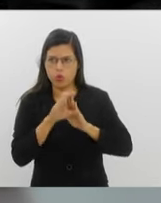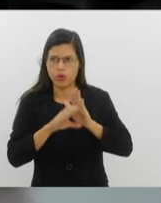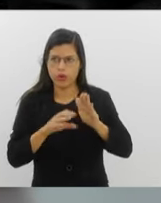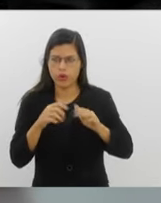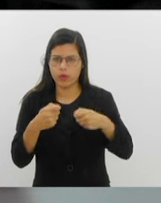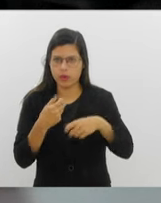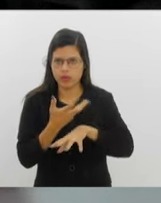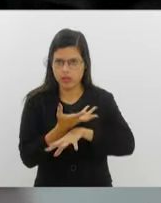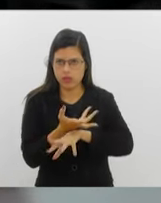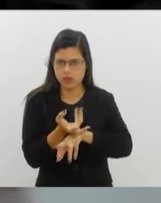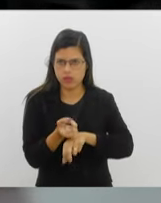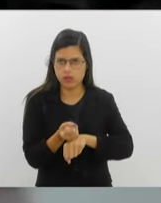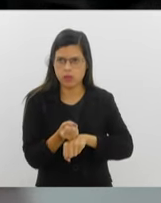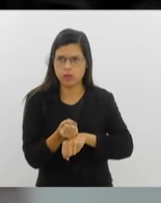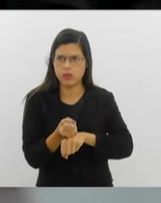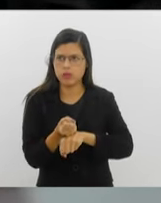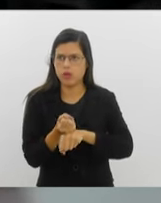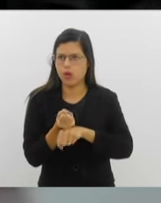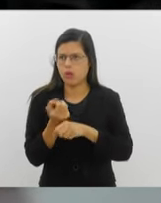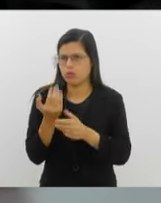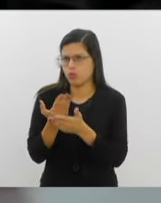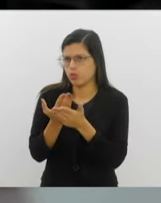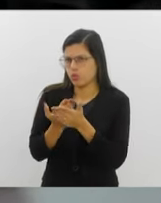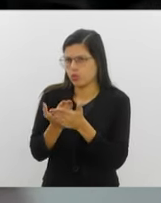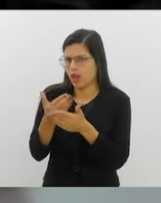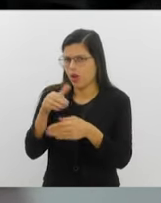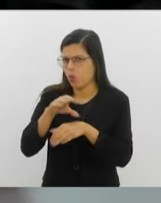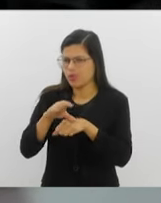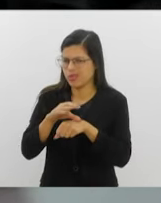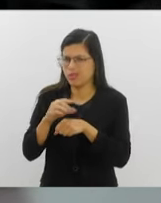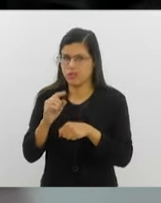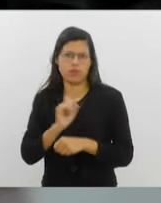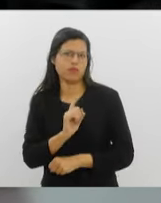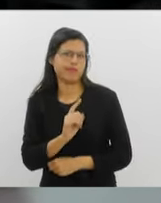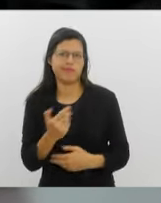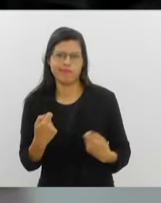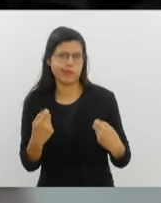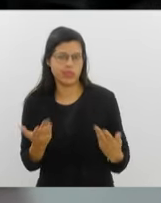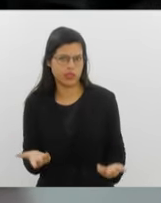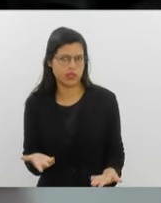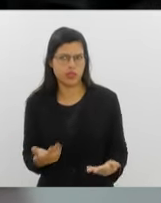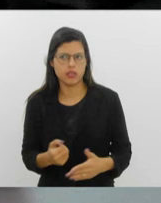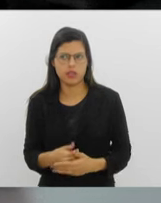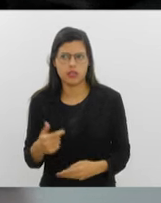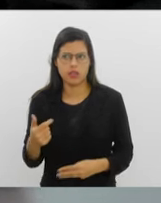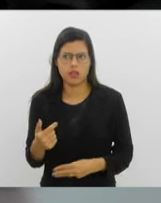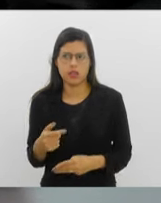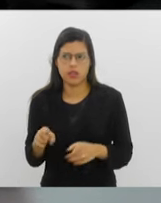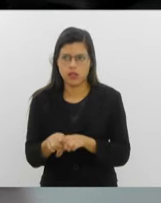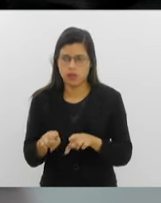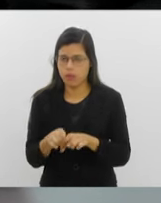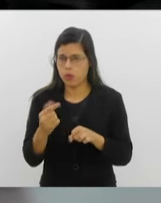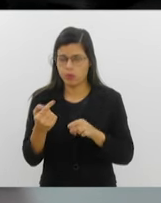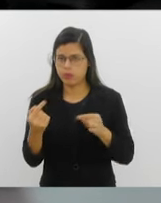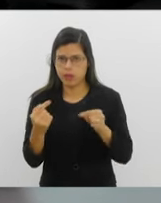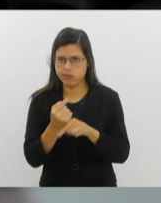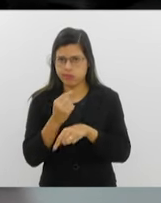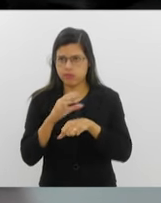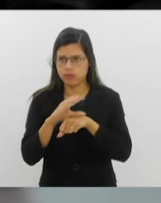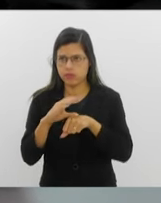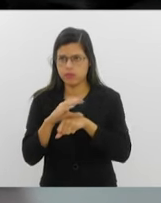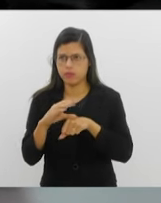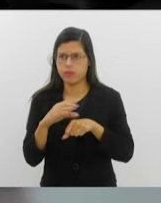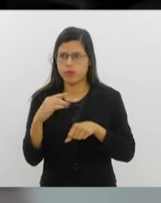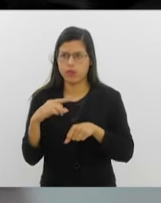a Constituição Federal? Evidentemente que não. Assim como evidentemente que não tem nenhuma inconstitucionalidade a gente ter uma